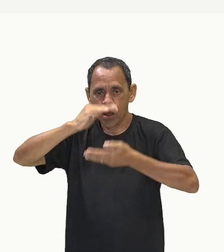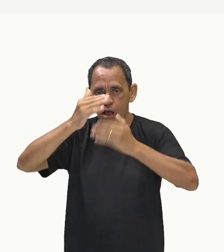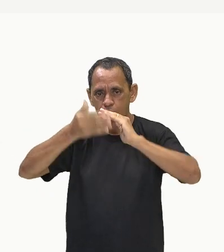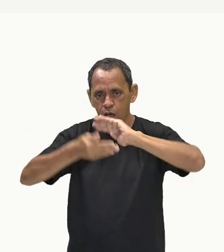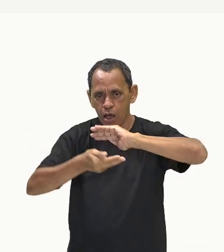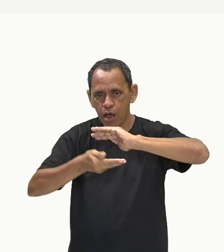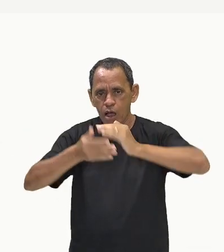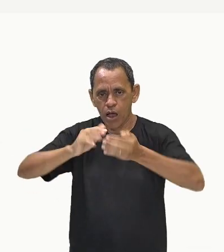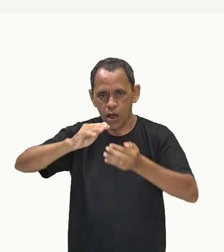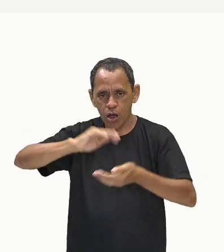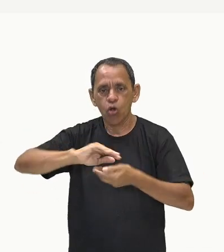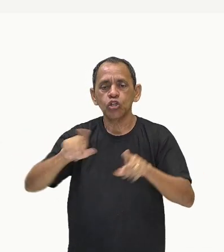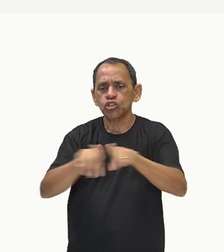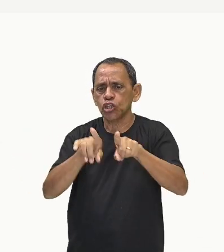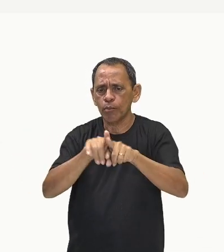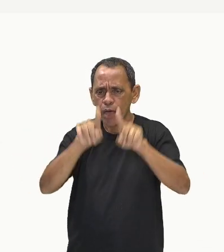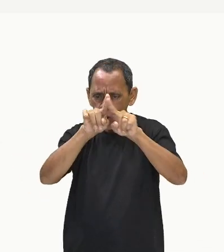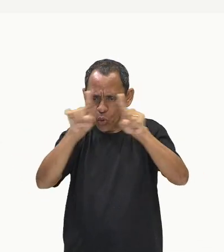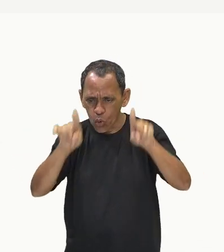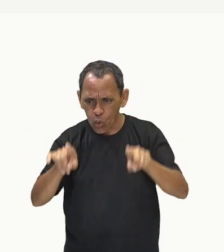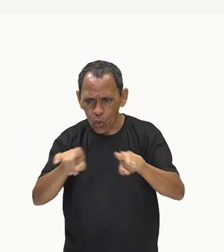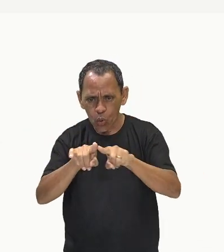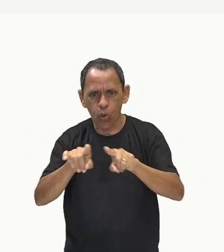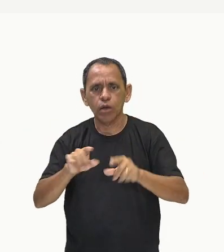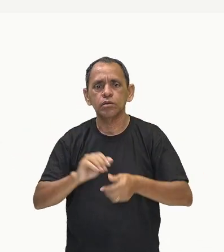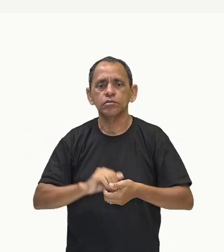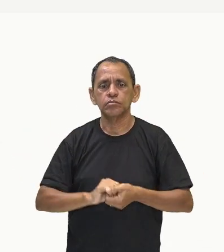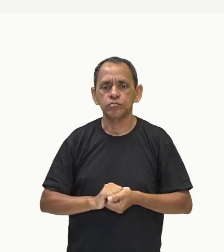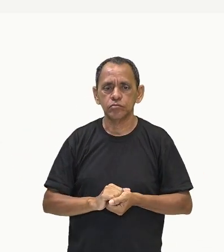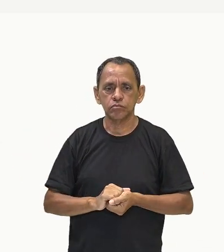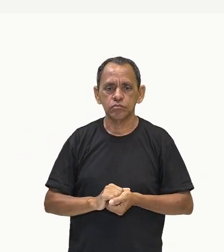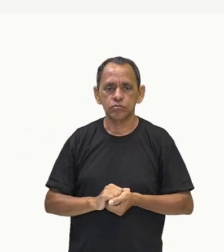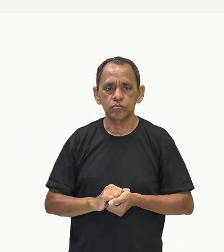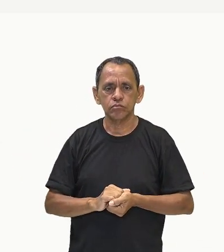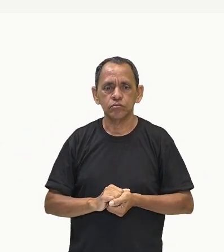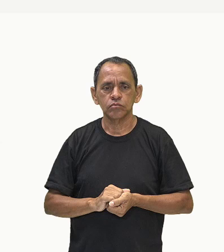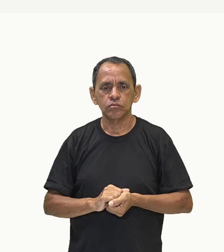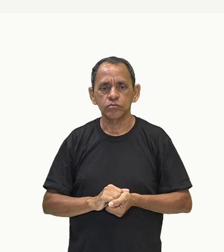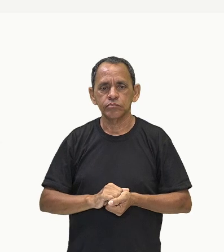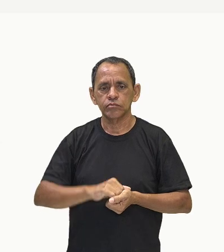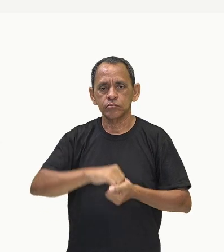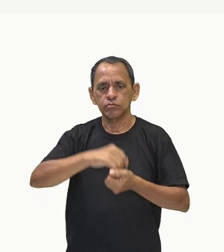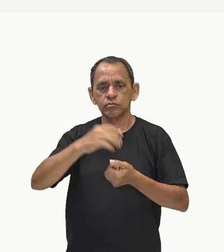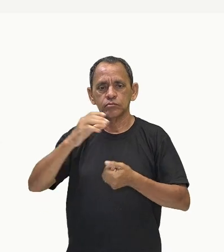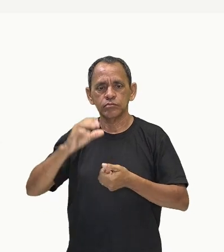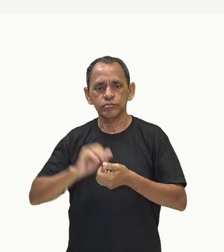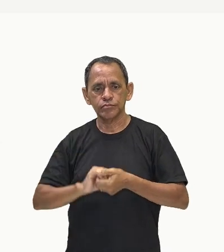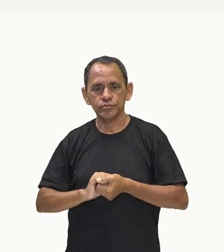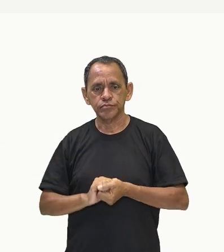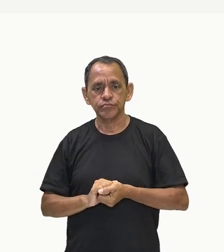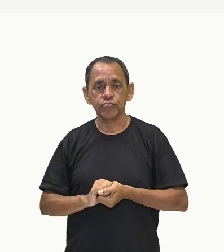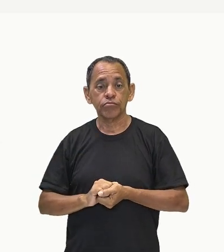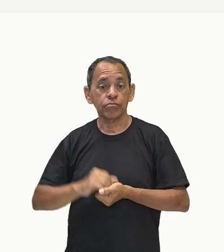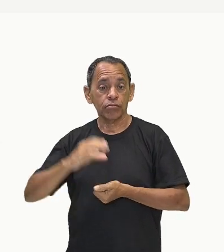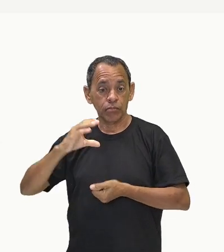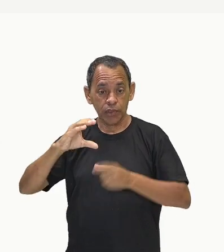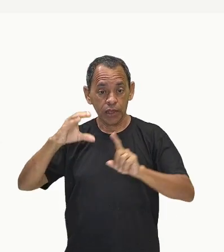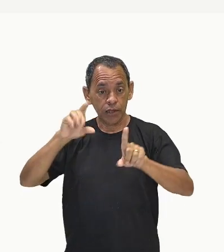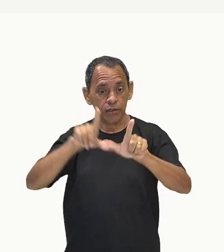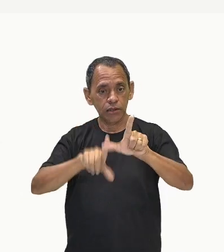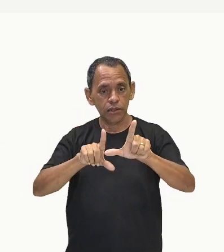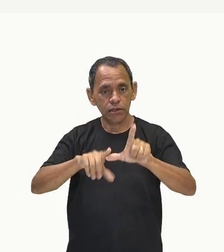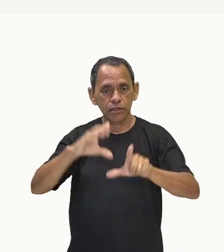formadas por quadrados. Né? O octaedro, ele é formado por faces também o